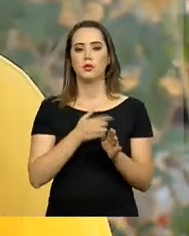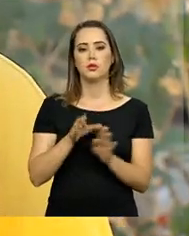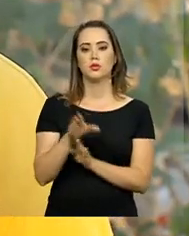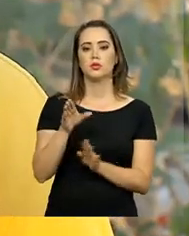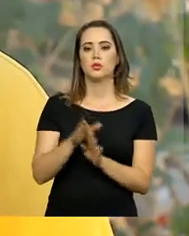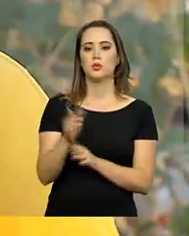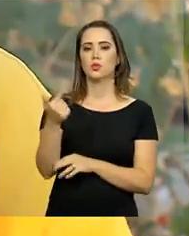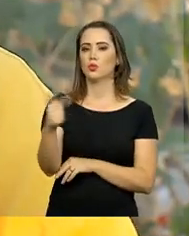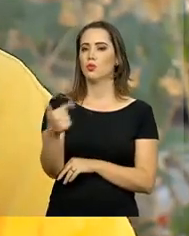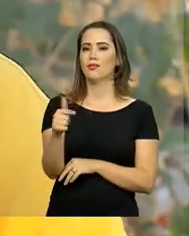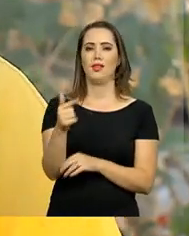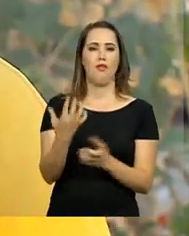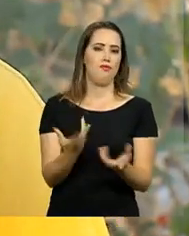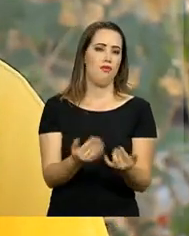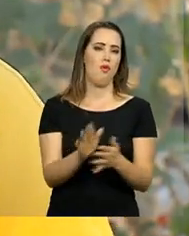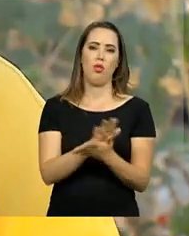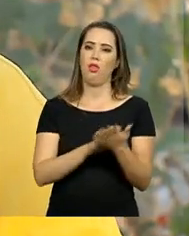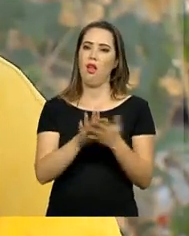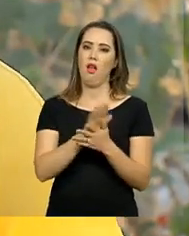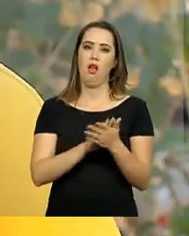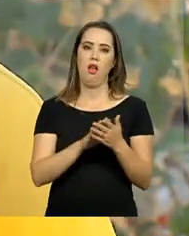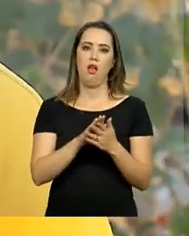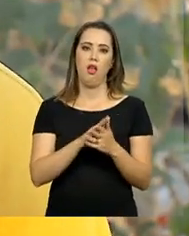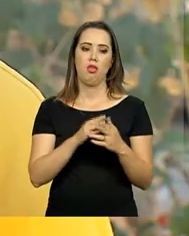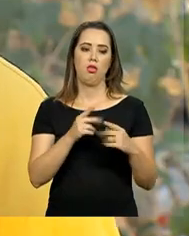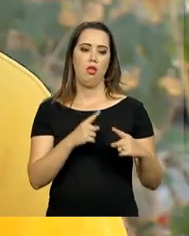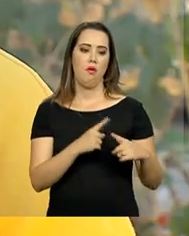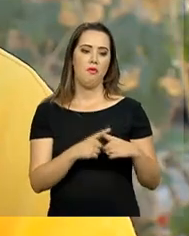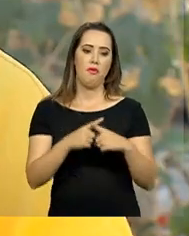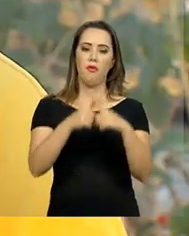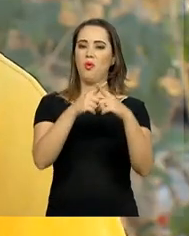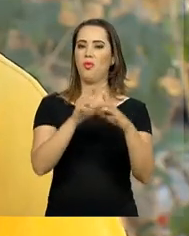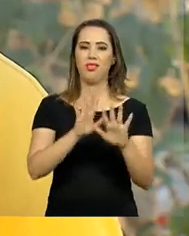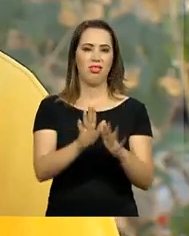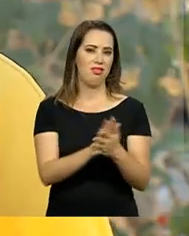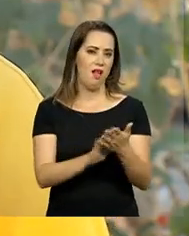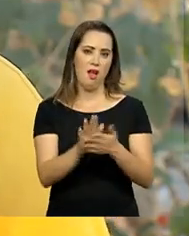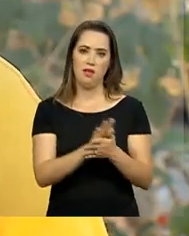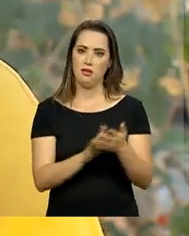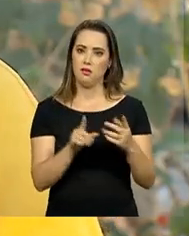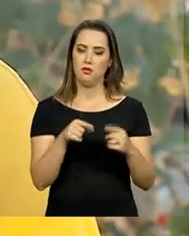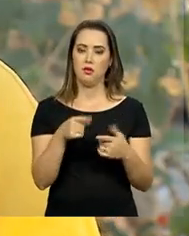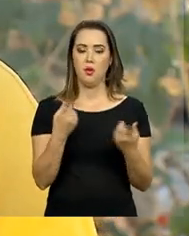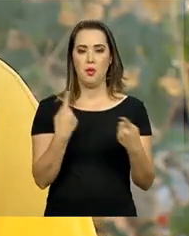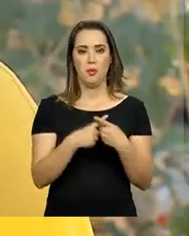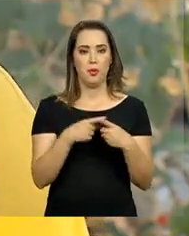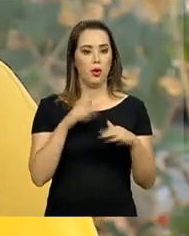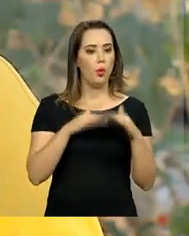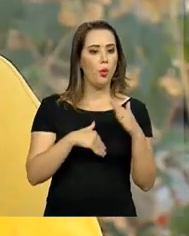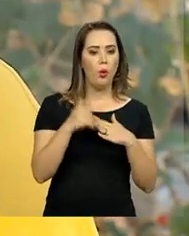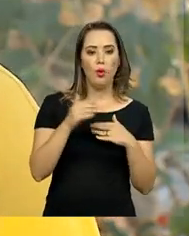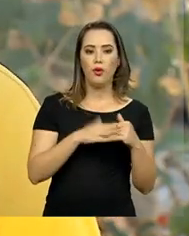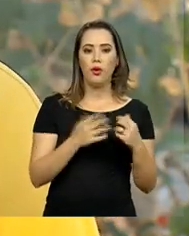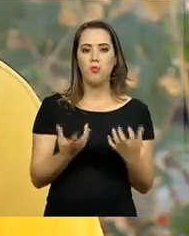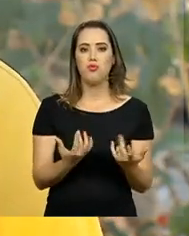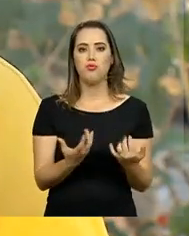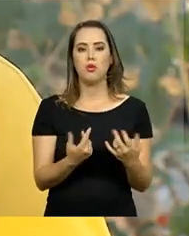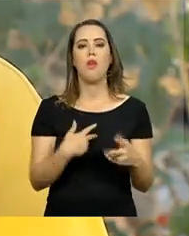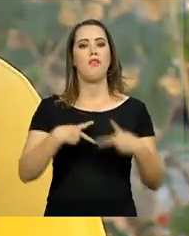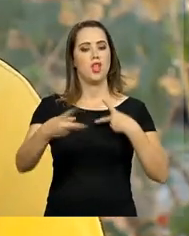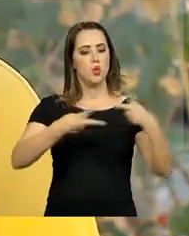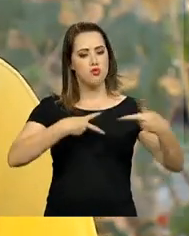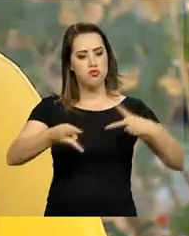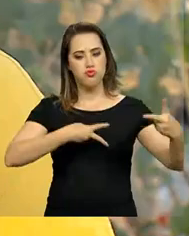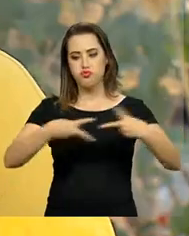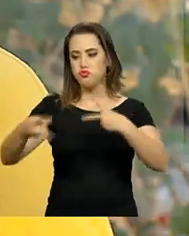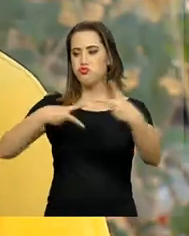utilizar fogo nessa época nem para a fogueira nem para limpeza de terreno nada porque agora qualquer fogo com os ventos fortes e